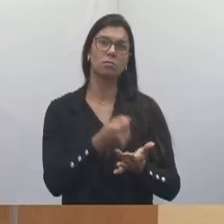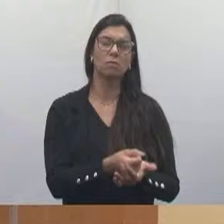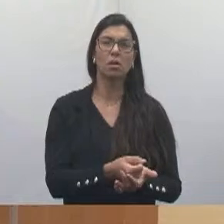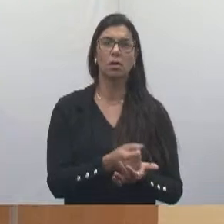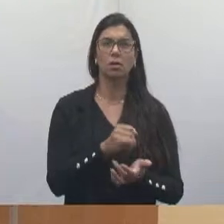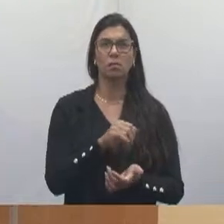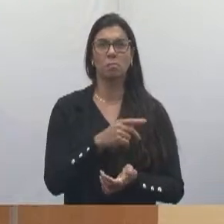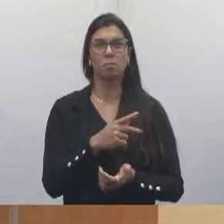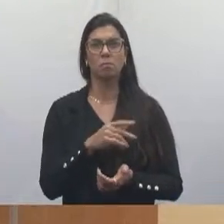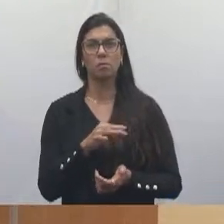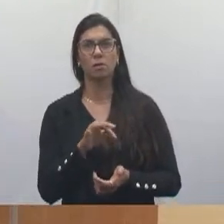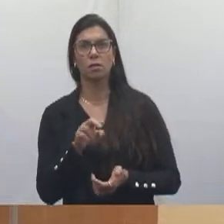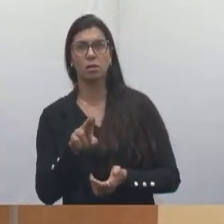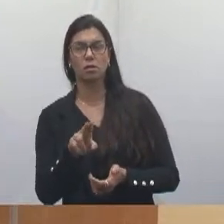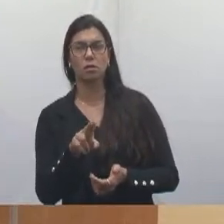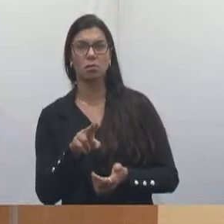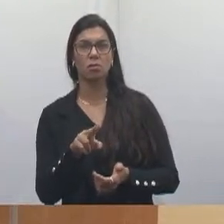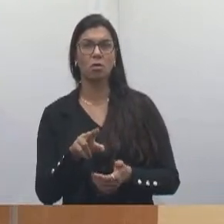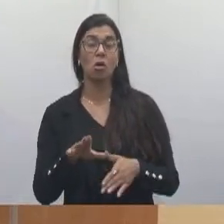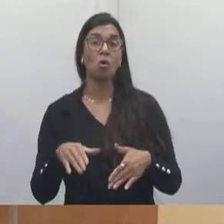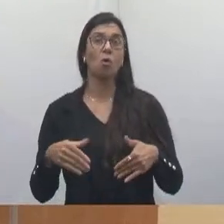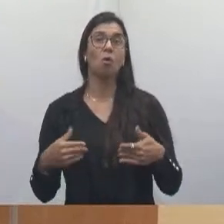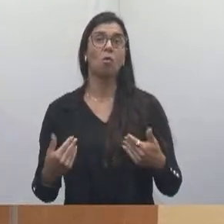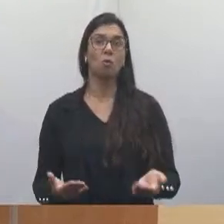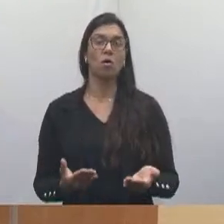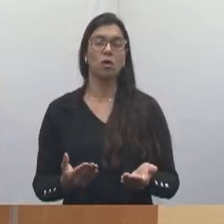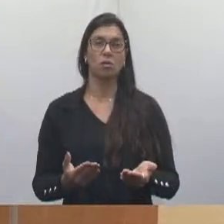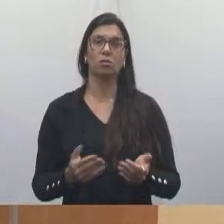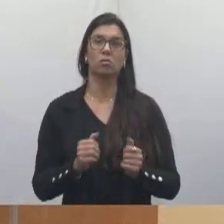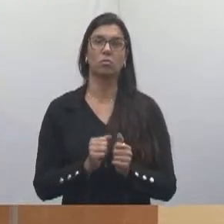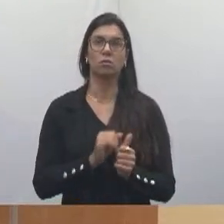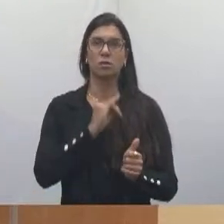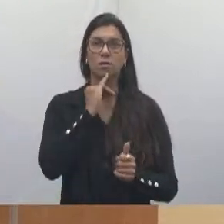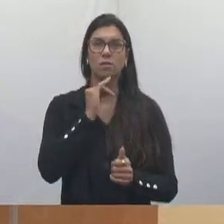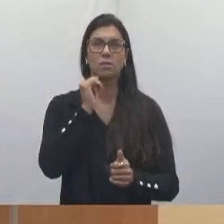asfalto? Qual dia que o Isaías cobrou asfalto na cidade?